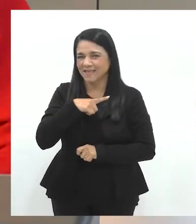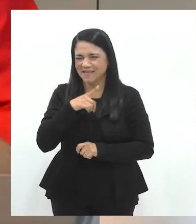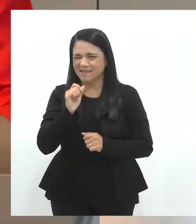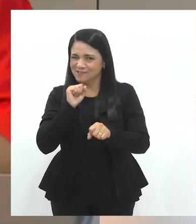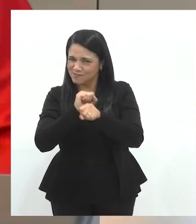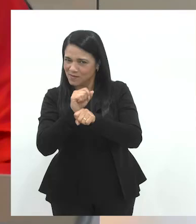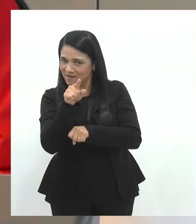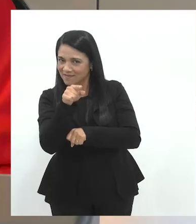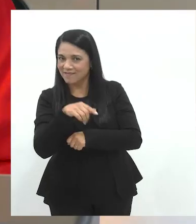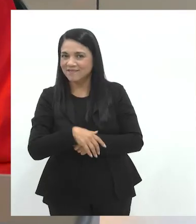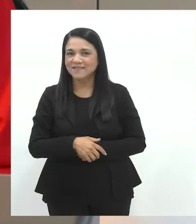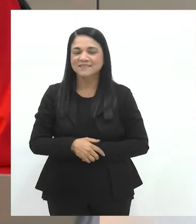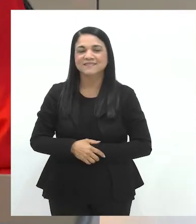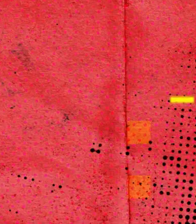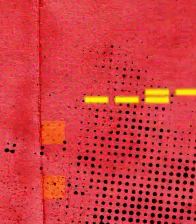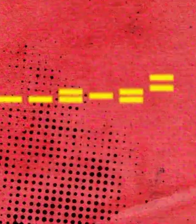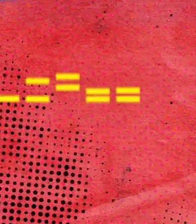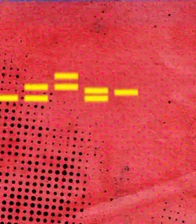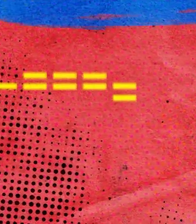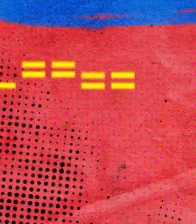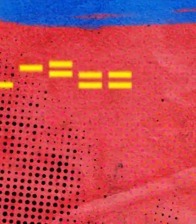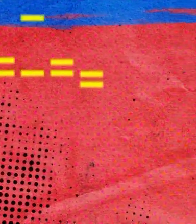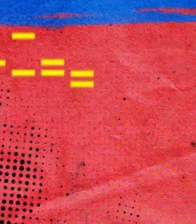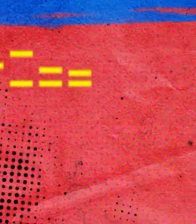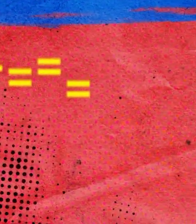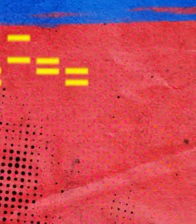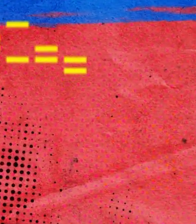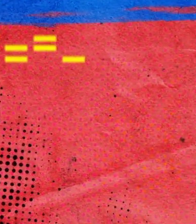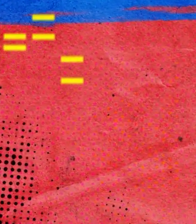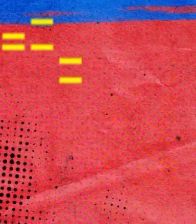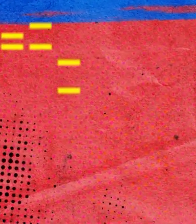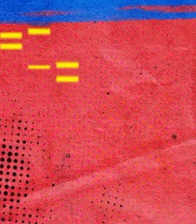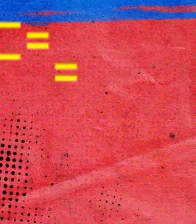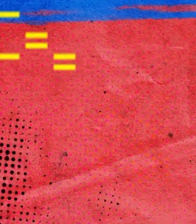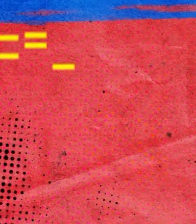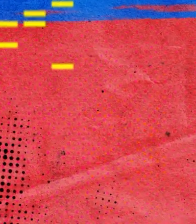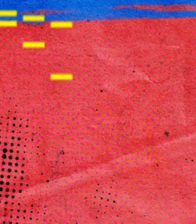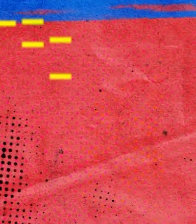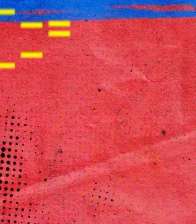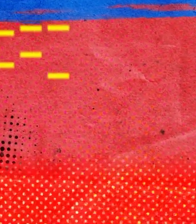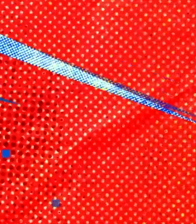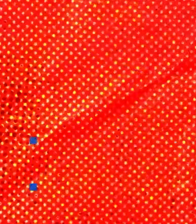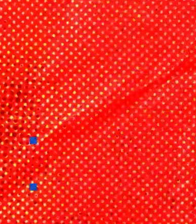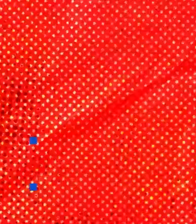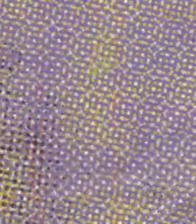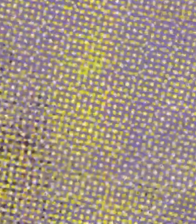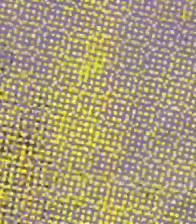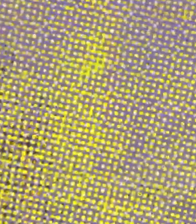interessante. Até daqui a pouco.